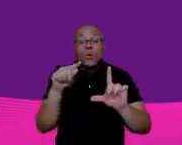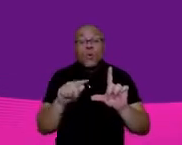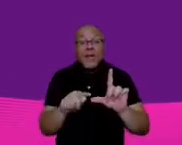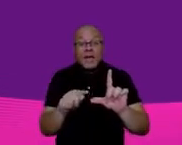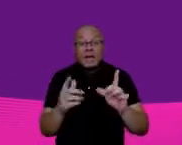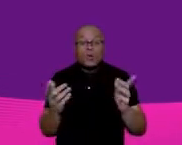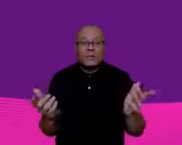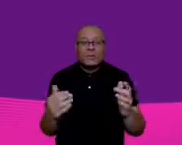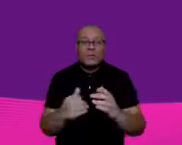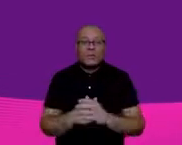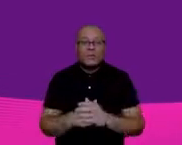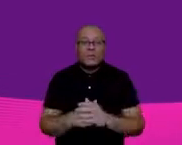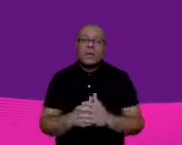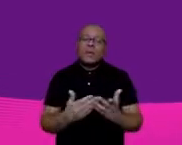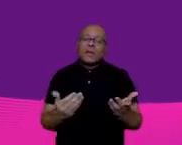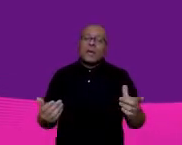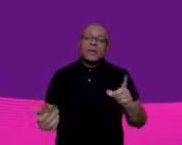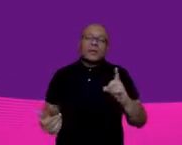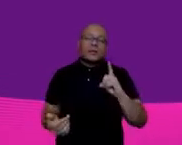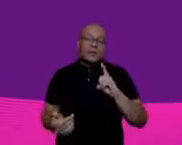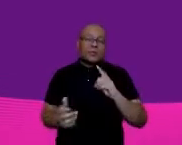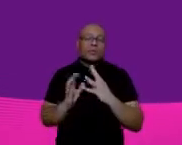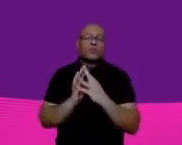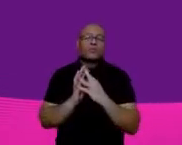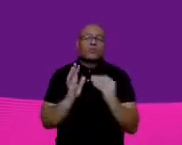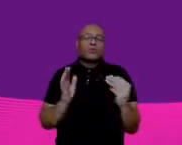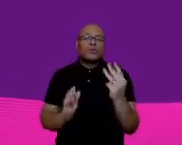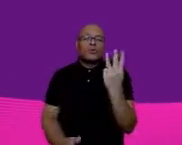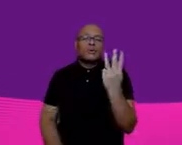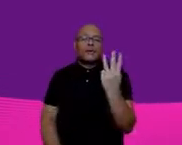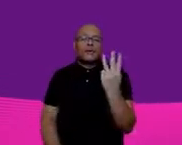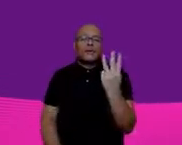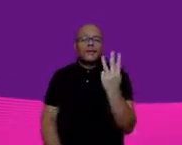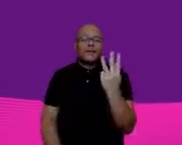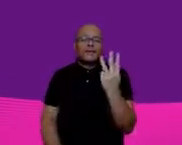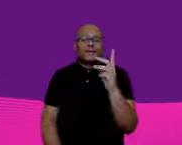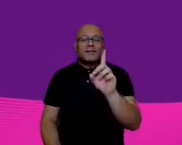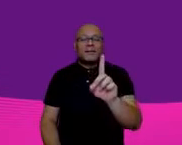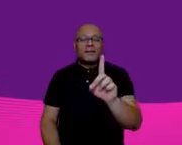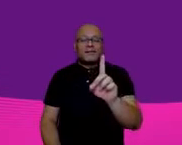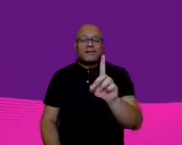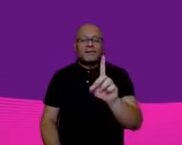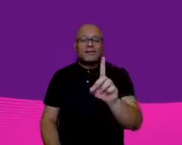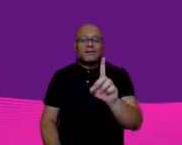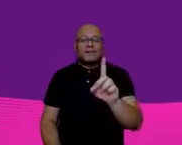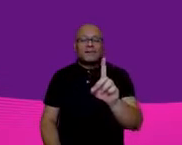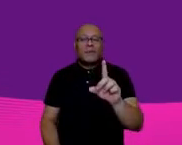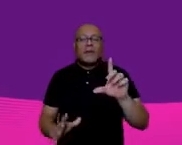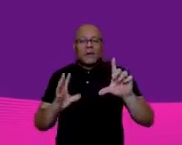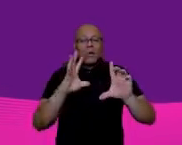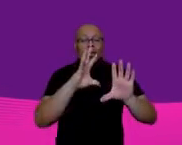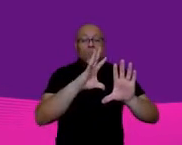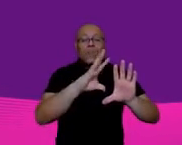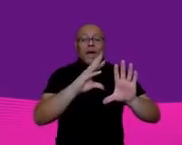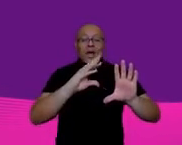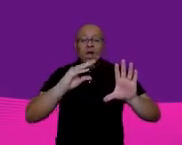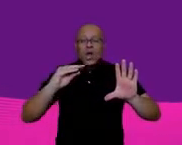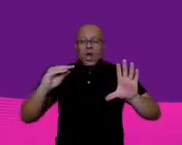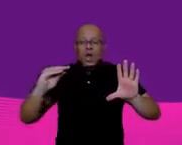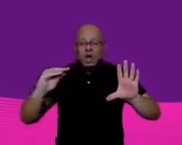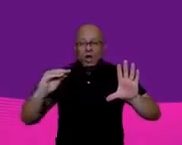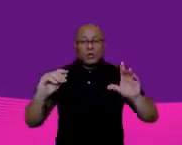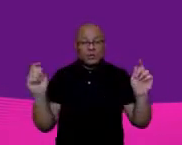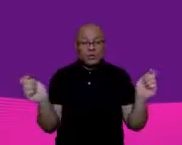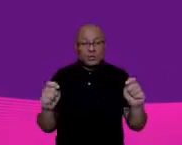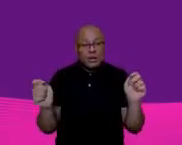e aí nós temos um modelo 3D. É um raio-x patológico, e com isso eu posso dizer que eu